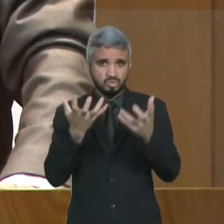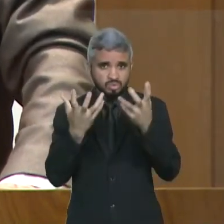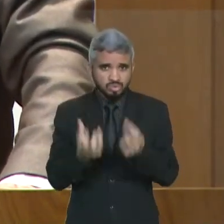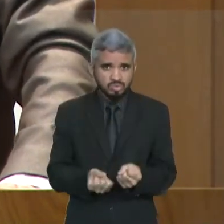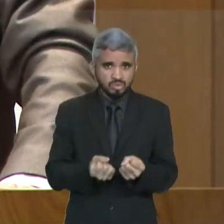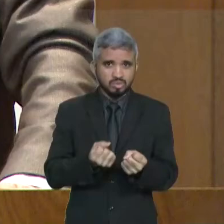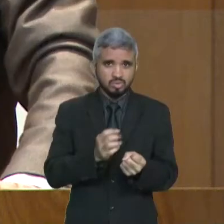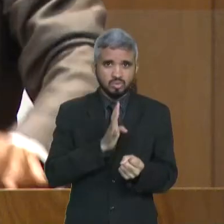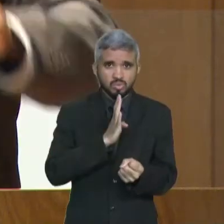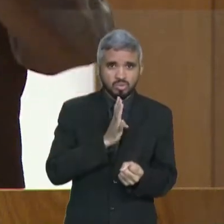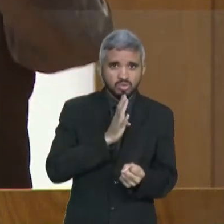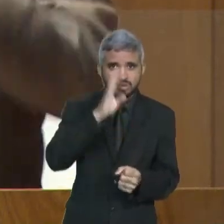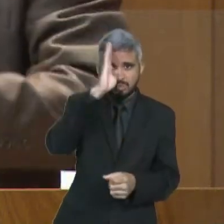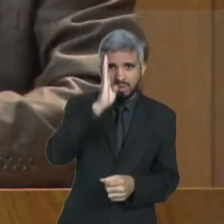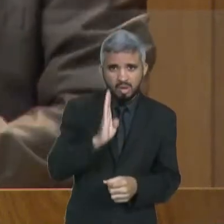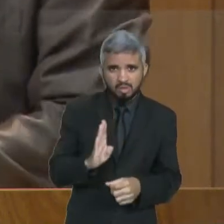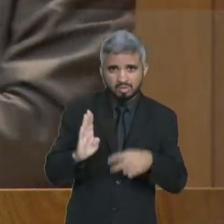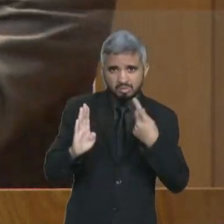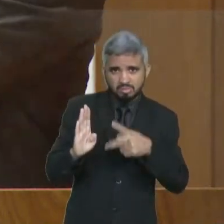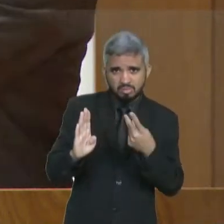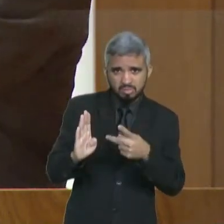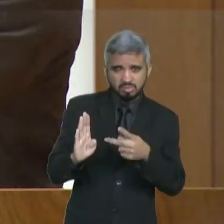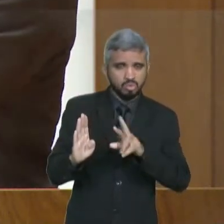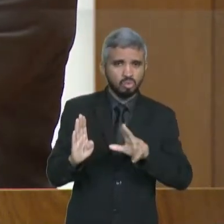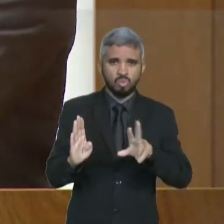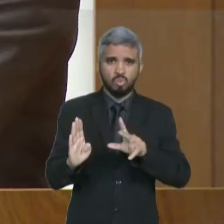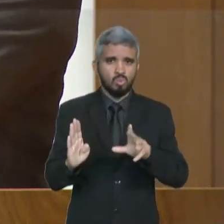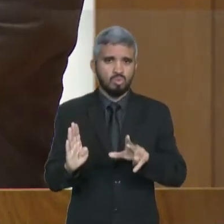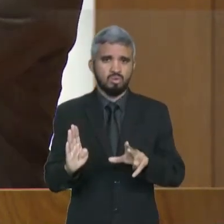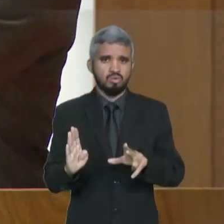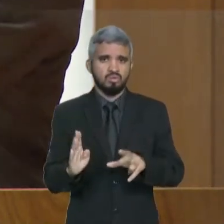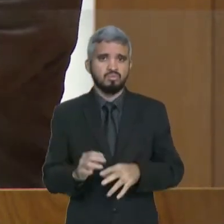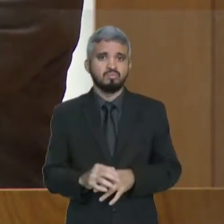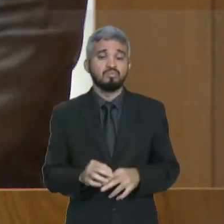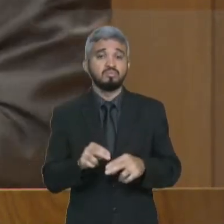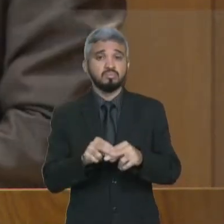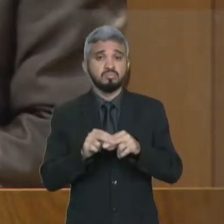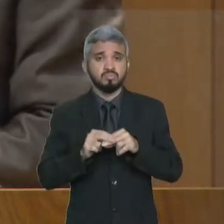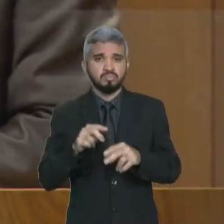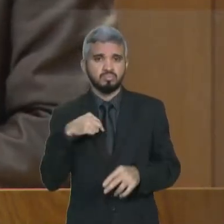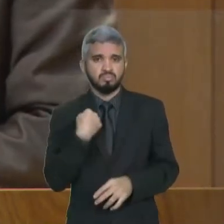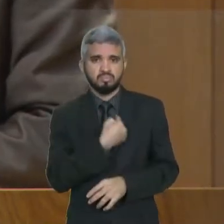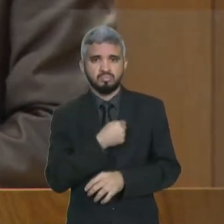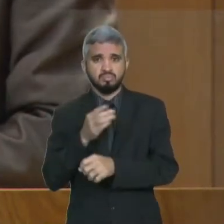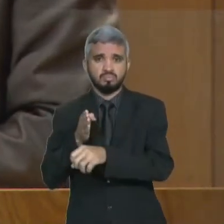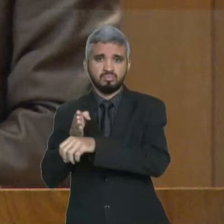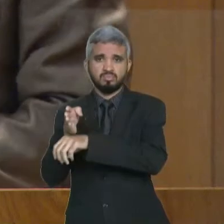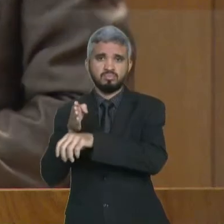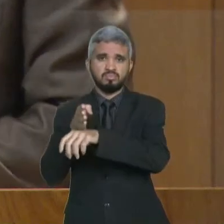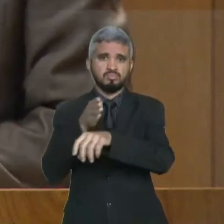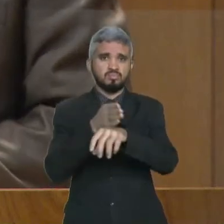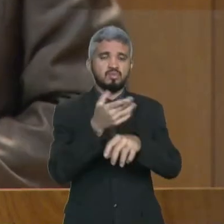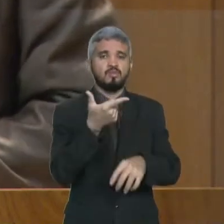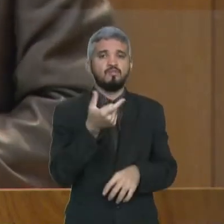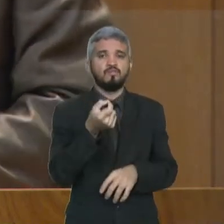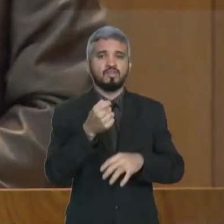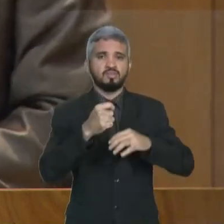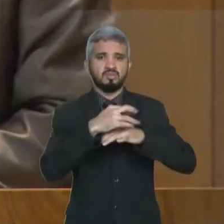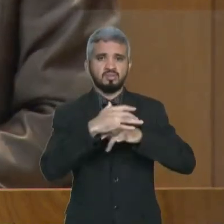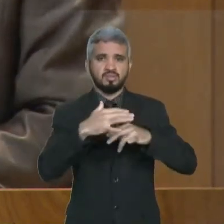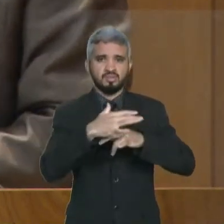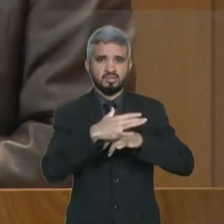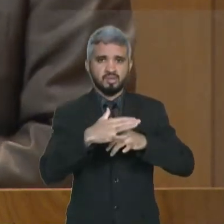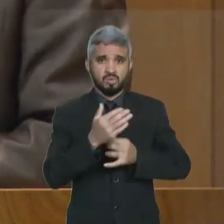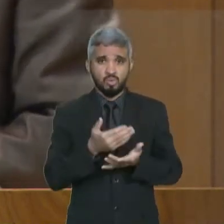identidade portanto a caravana percorre o Maranhão em cidades polos do a primeira etapa da Gola até